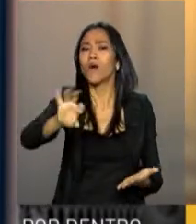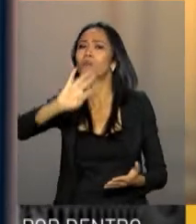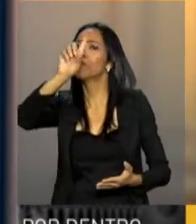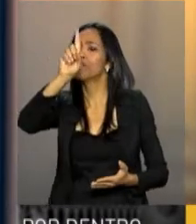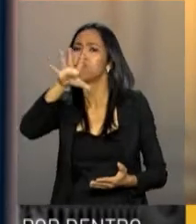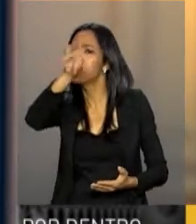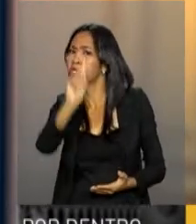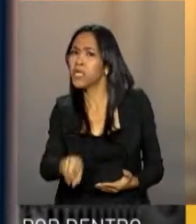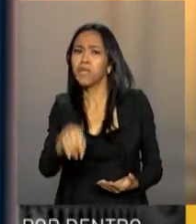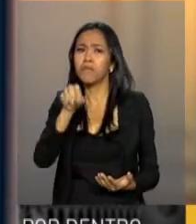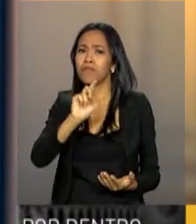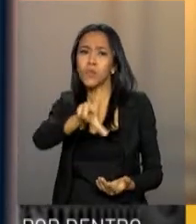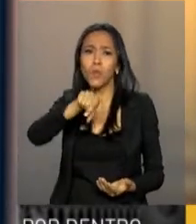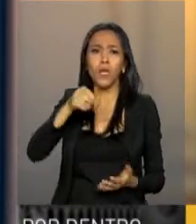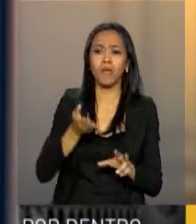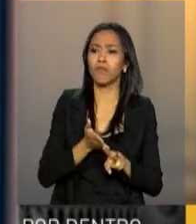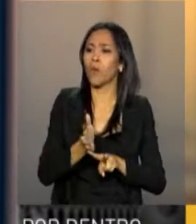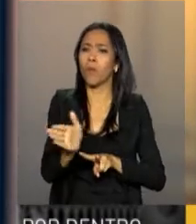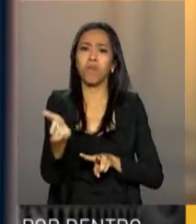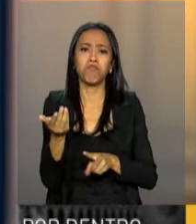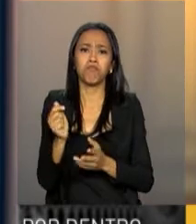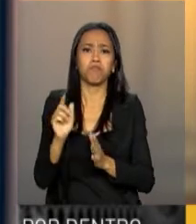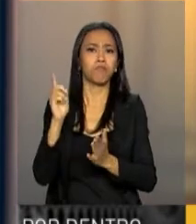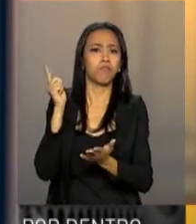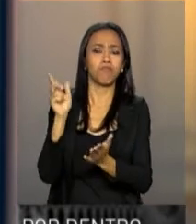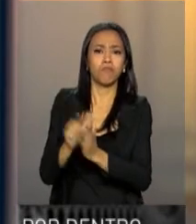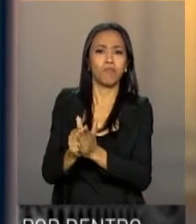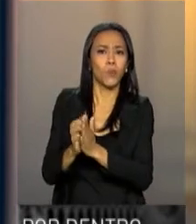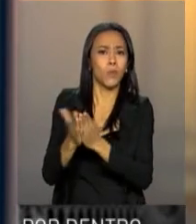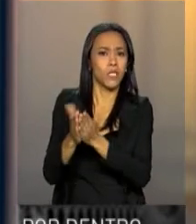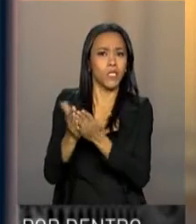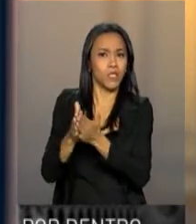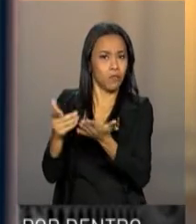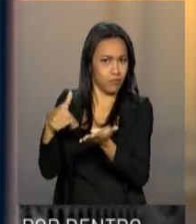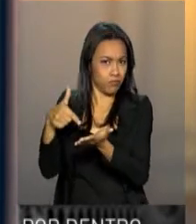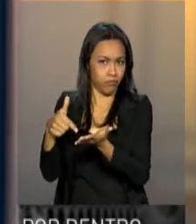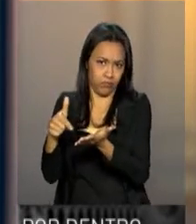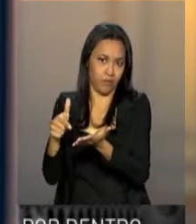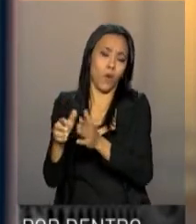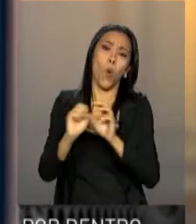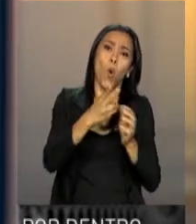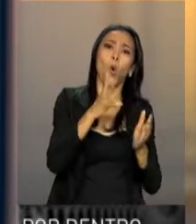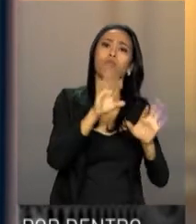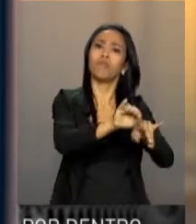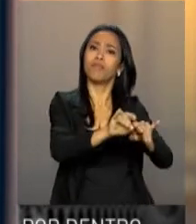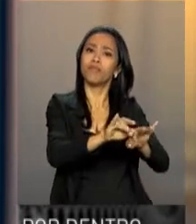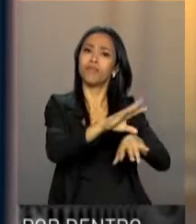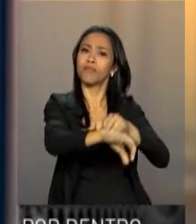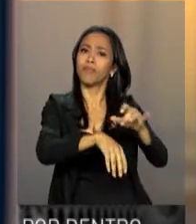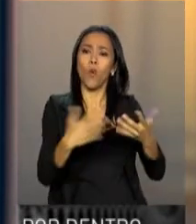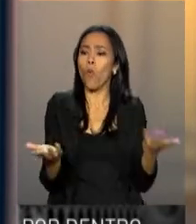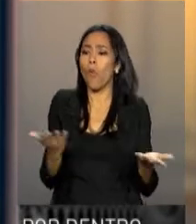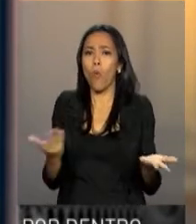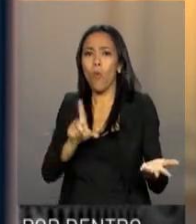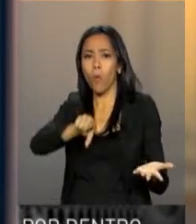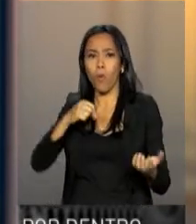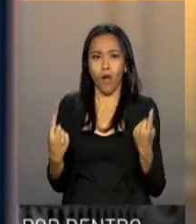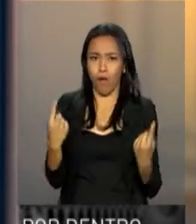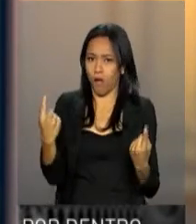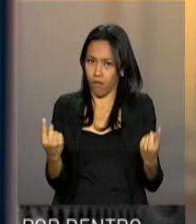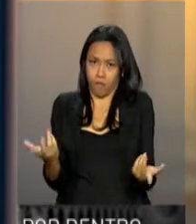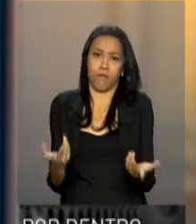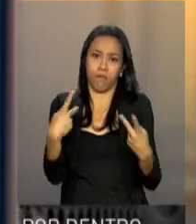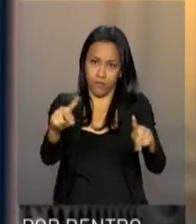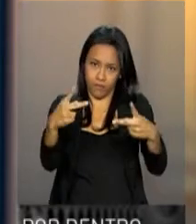escolher a qual das carteiras de trabalho que ele quer utilizar com maior